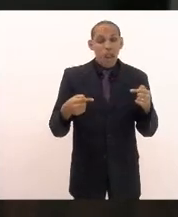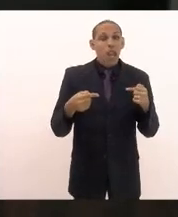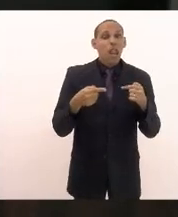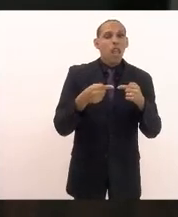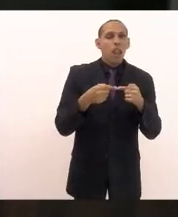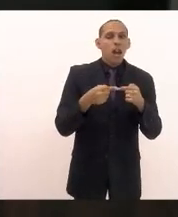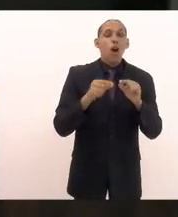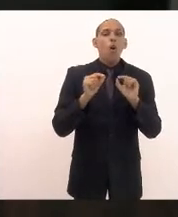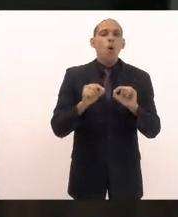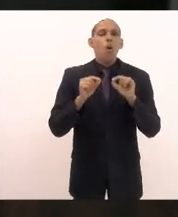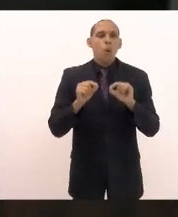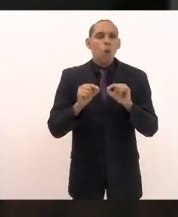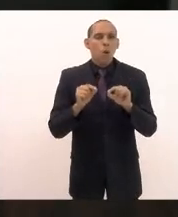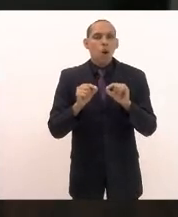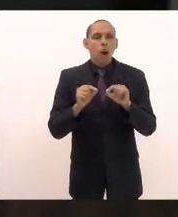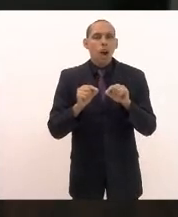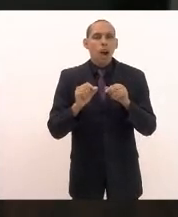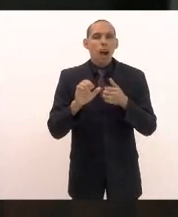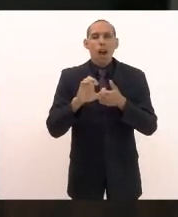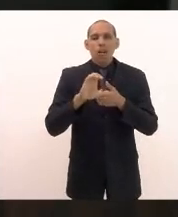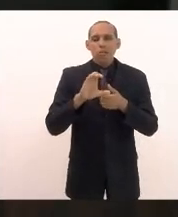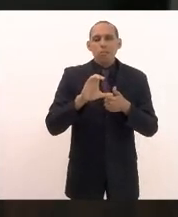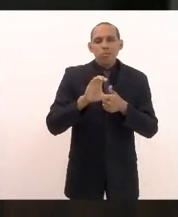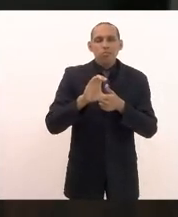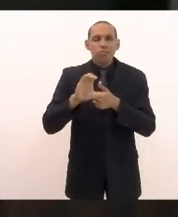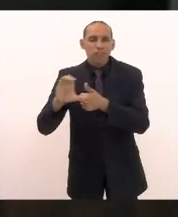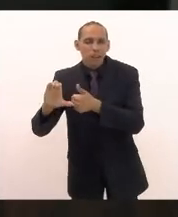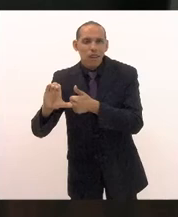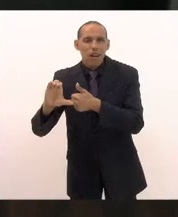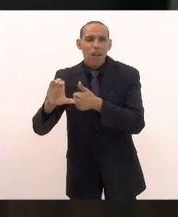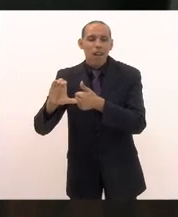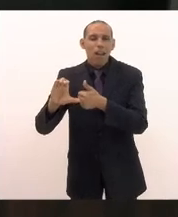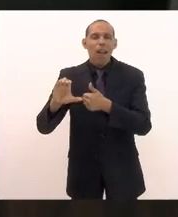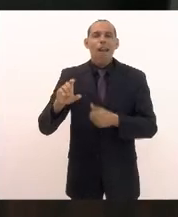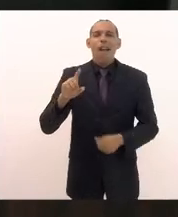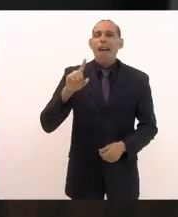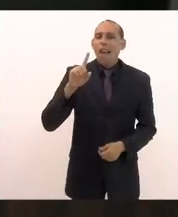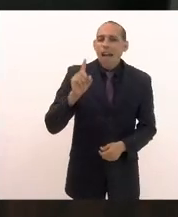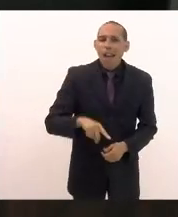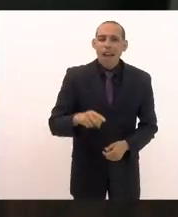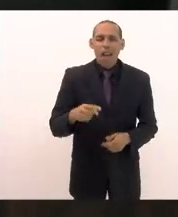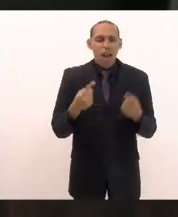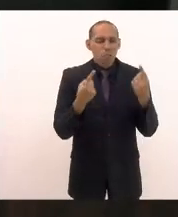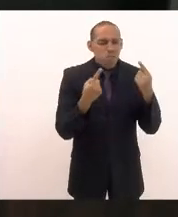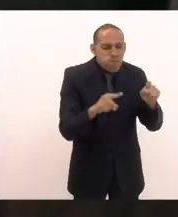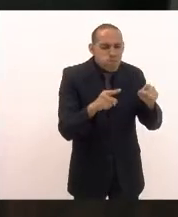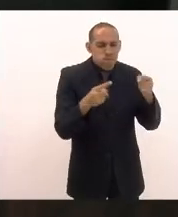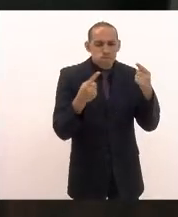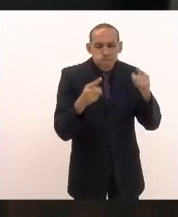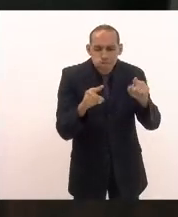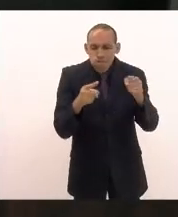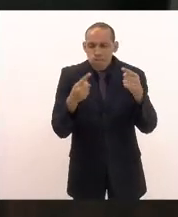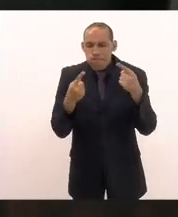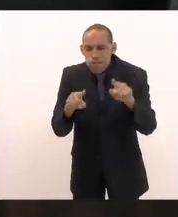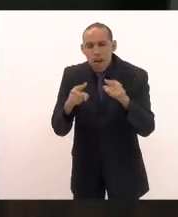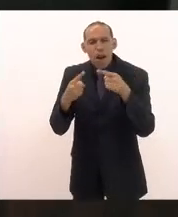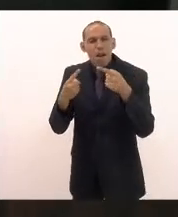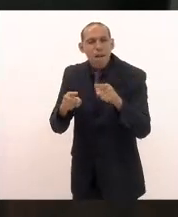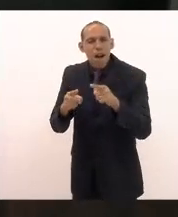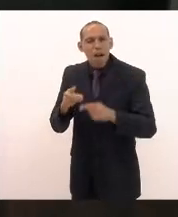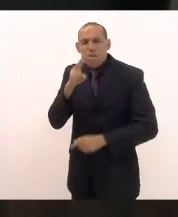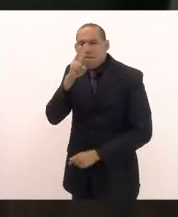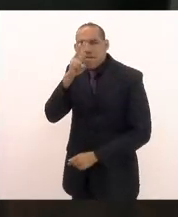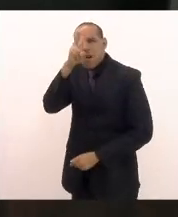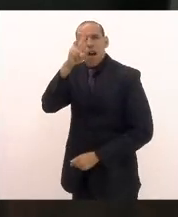ao cristianismo, eles são severamente atacados. Inclusive, não só o projeto